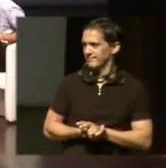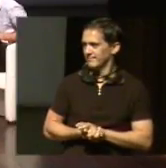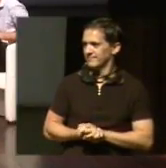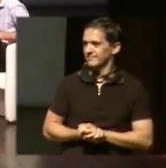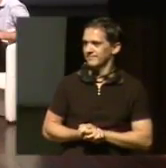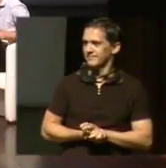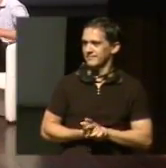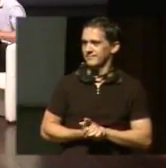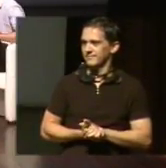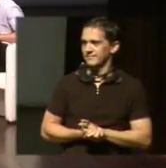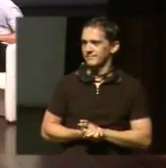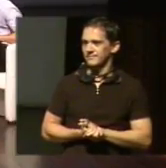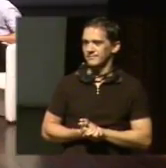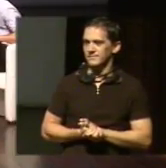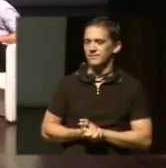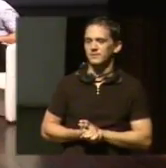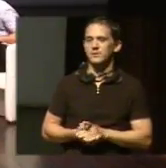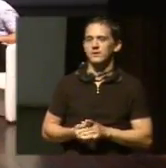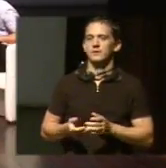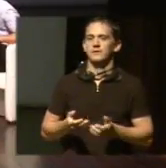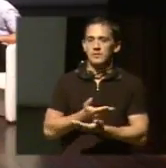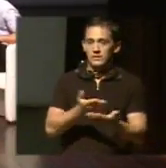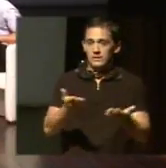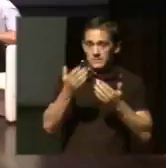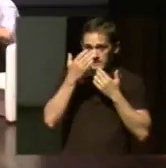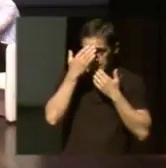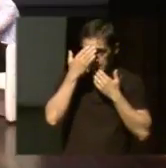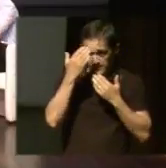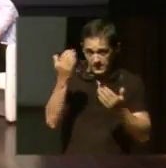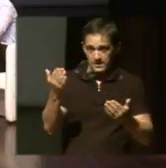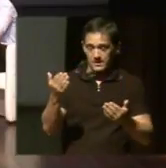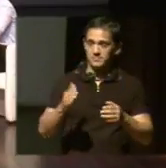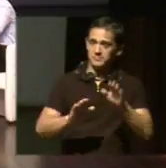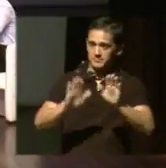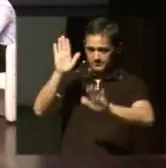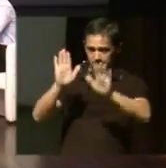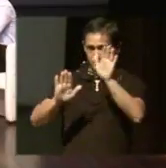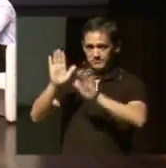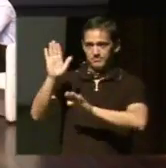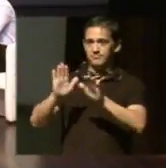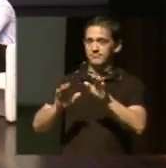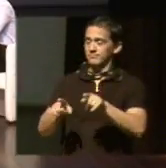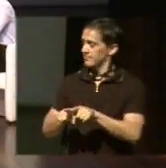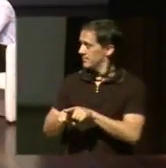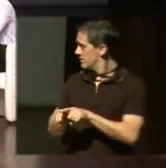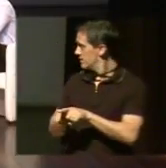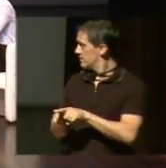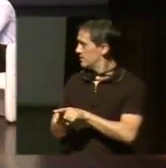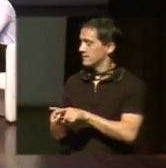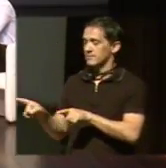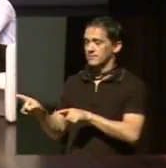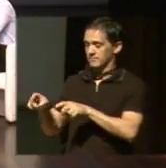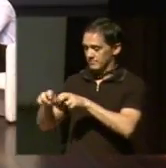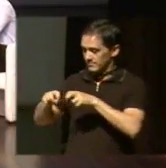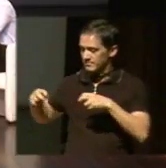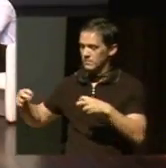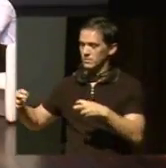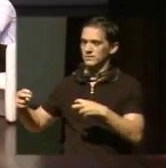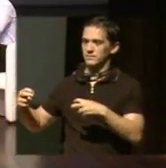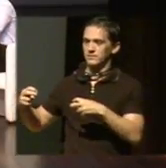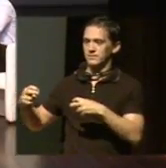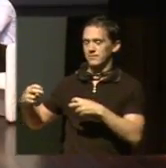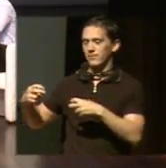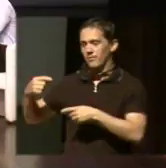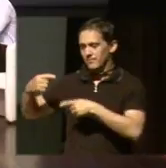Fechou? Gente, então, muito obrigado pela participação de vocês, foi muito bacana. Carol, obrigado por ter aceito esse convite, né? Foi